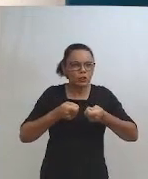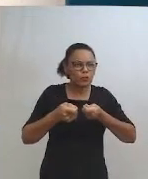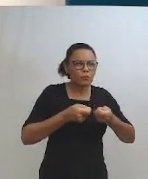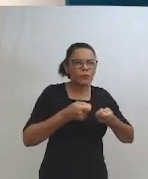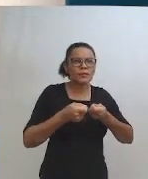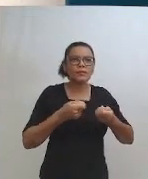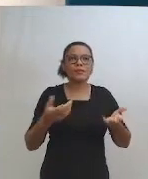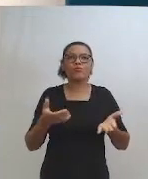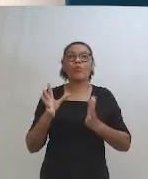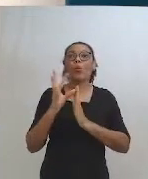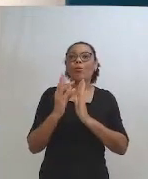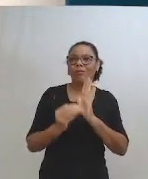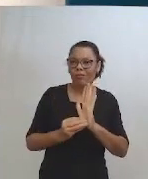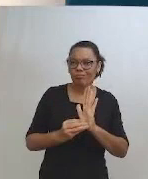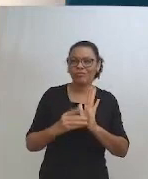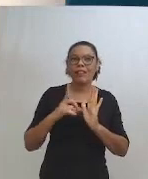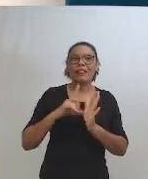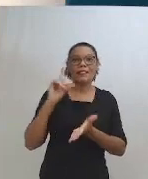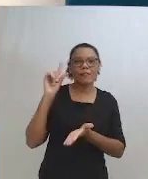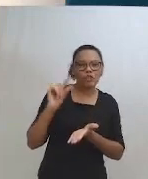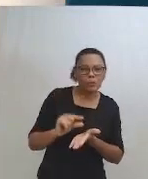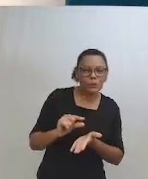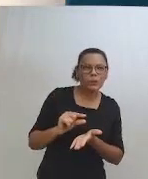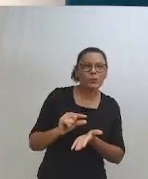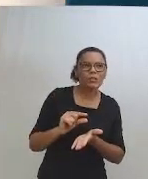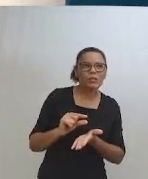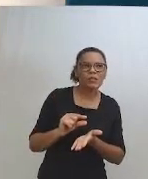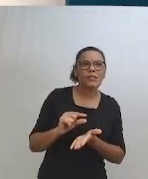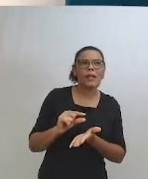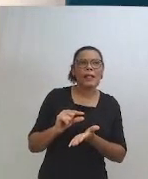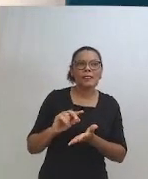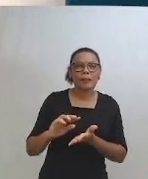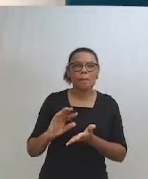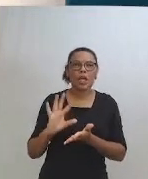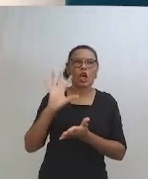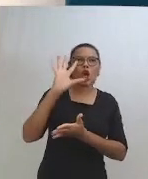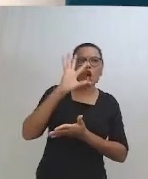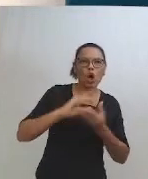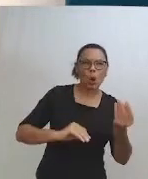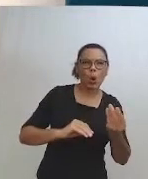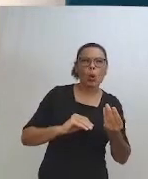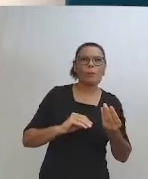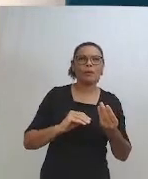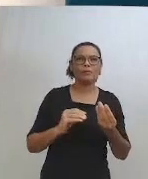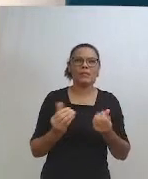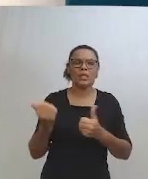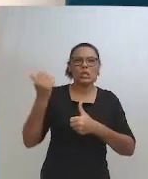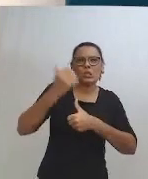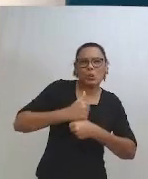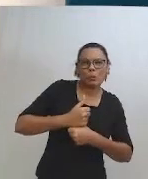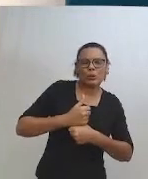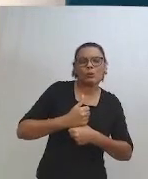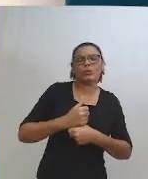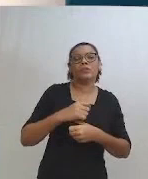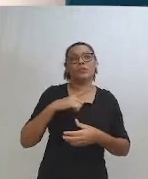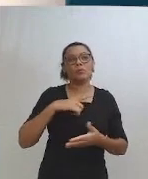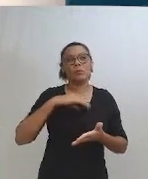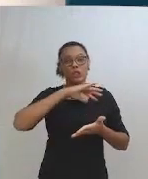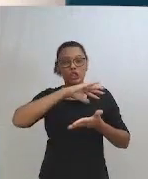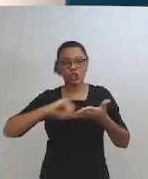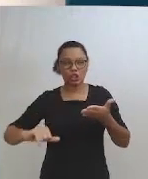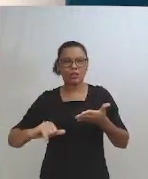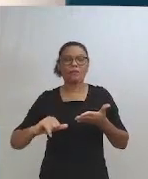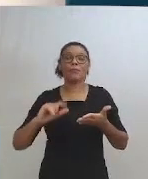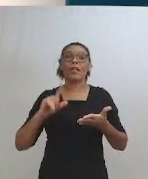Houve edições, sobreposições, supressões de trechos, e é isso que a defesa reclama perante